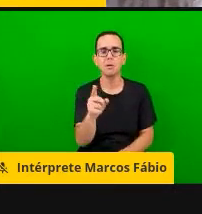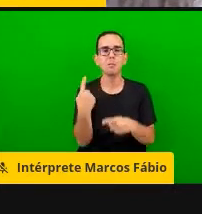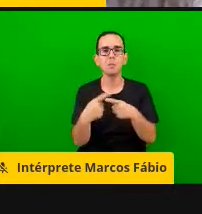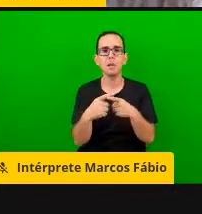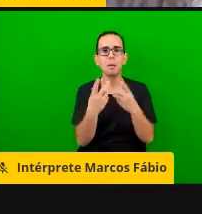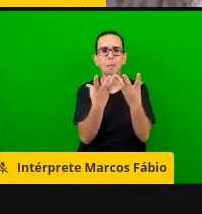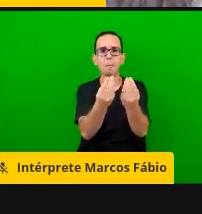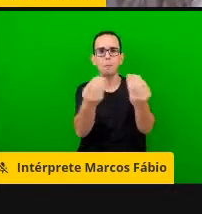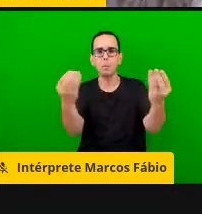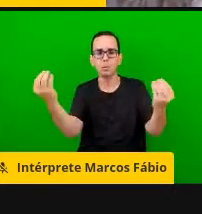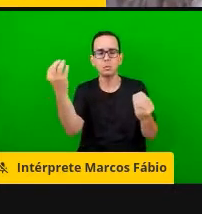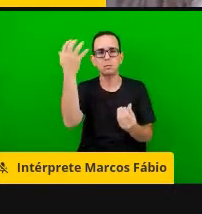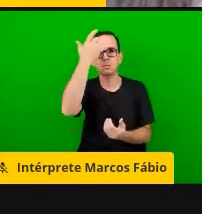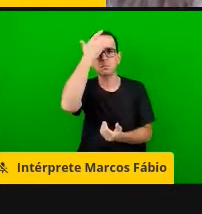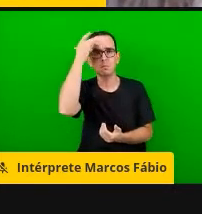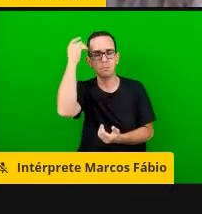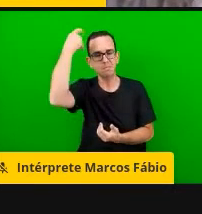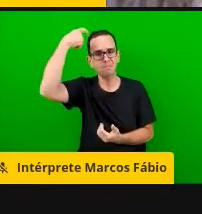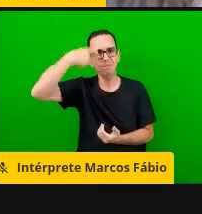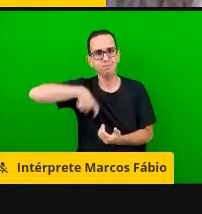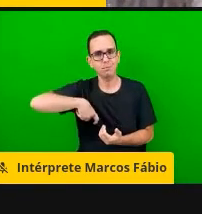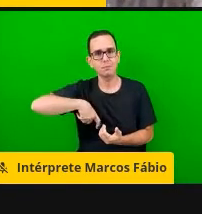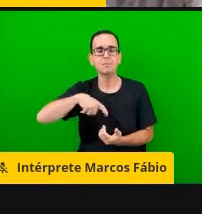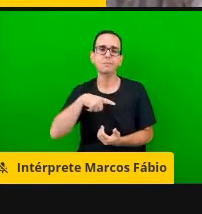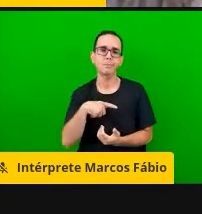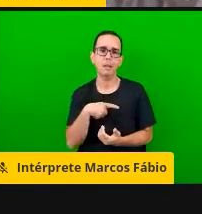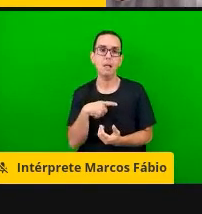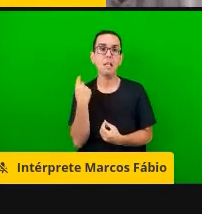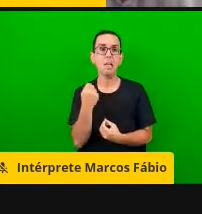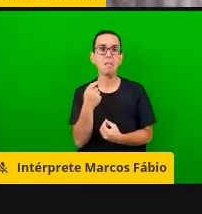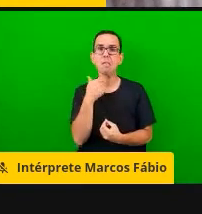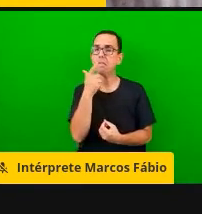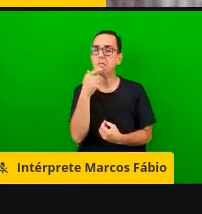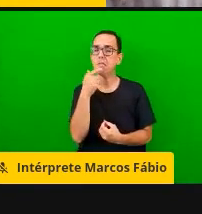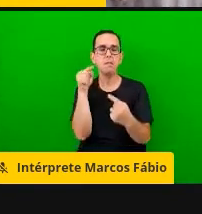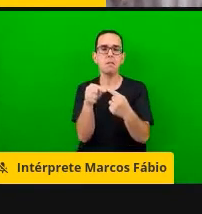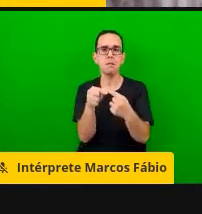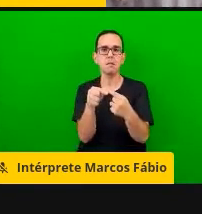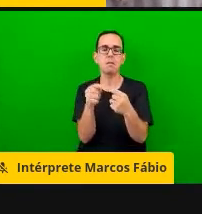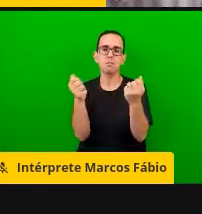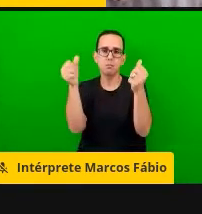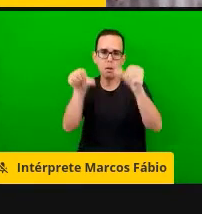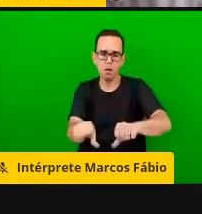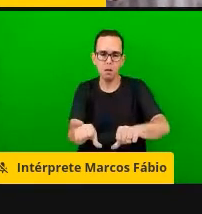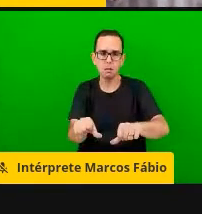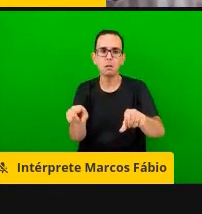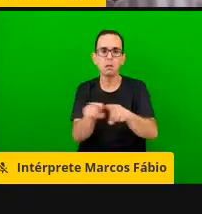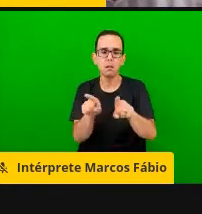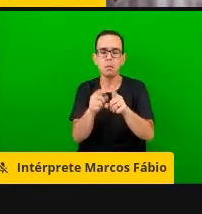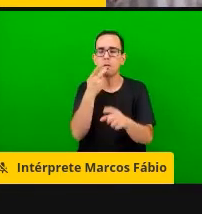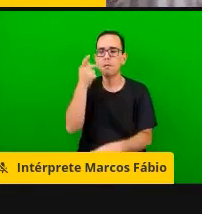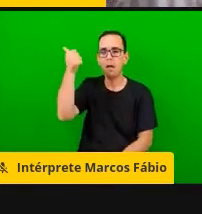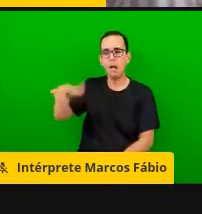serão expansionistas. Quem não sobe permanentemente, cai. Quem disse isso foi Norbert Elias, um grande